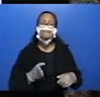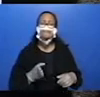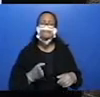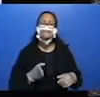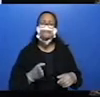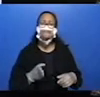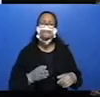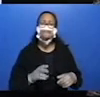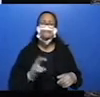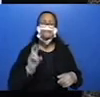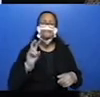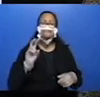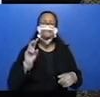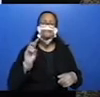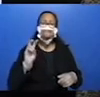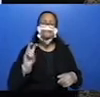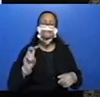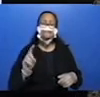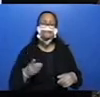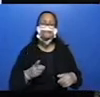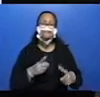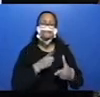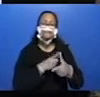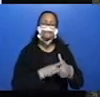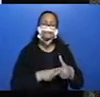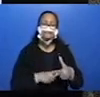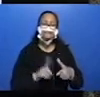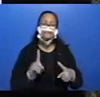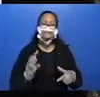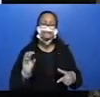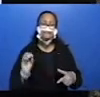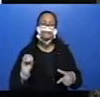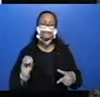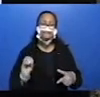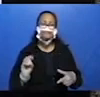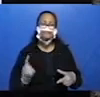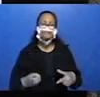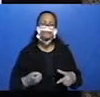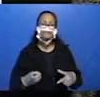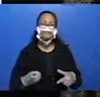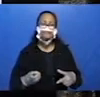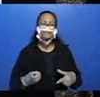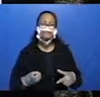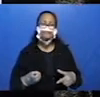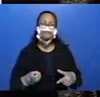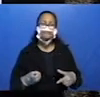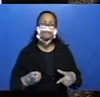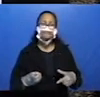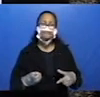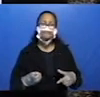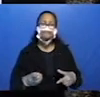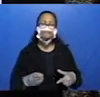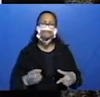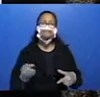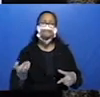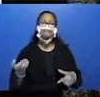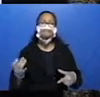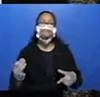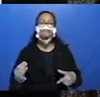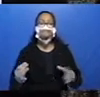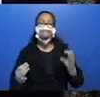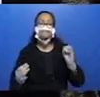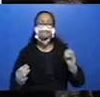5.000 dividido por 1000. Quantos zeros eu tenho aqui? 3. Quantos zeros eu vou cortar